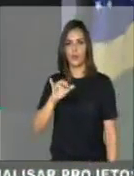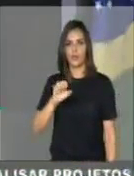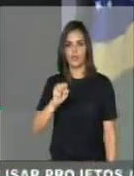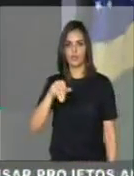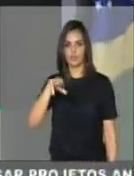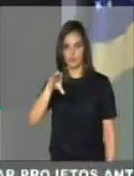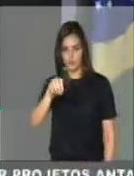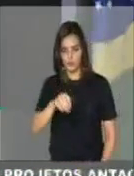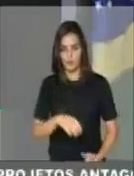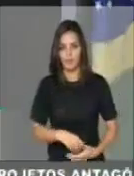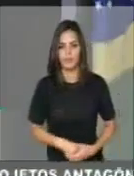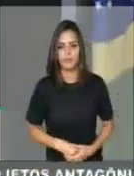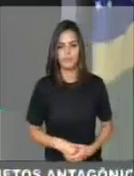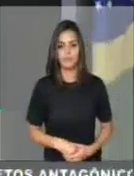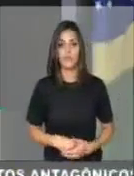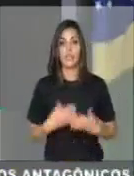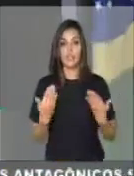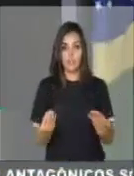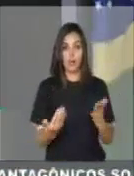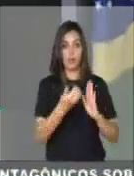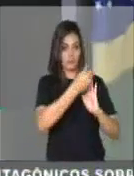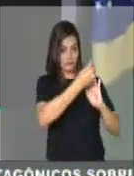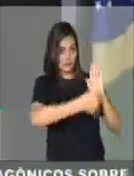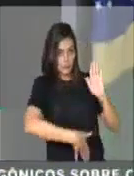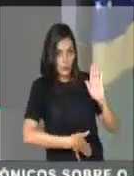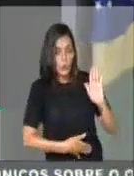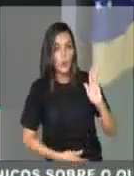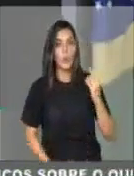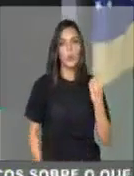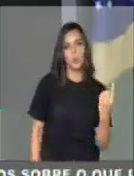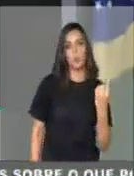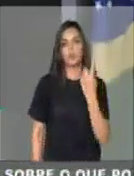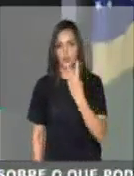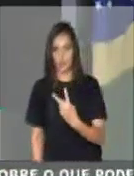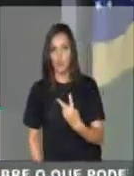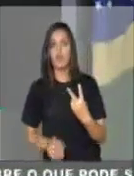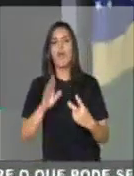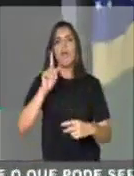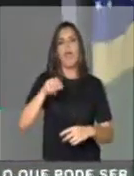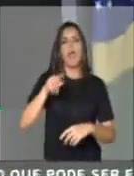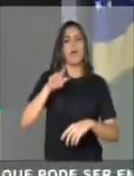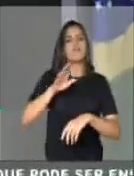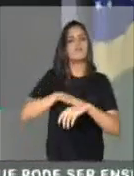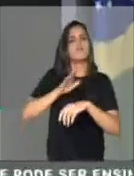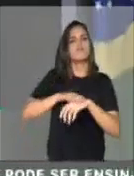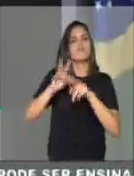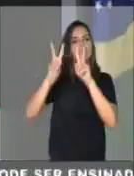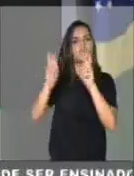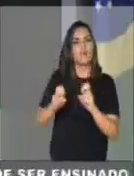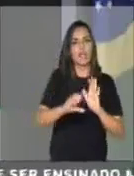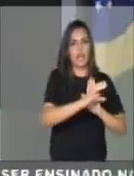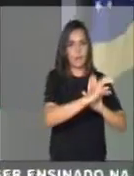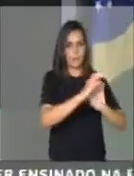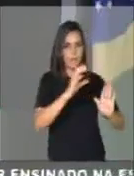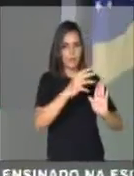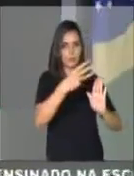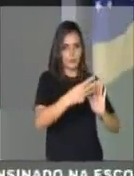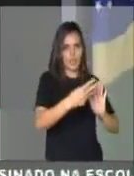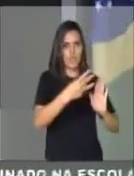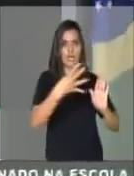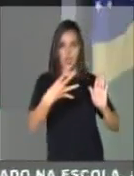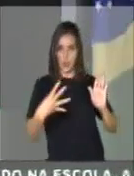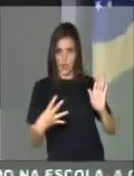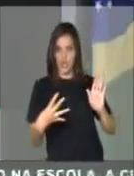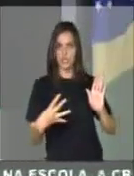ou atos correlatos. Como se vê, portanto, também em relação a matérias tratadas nos capítulos 3